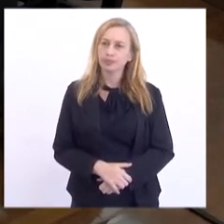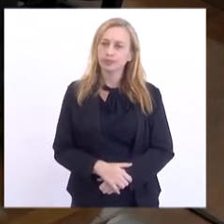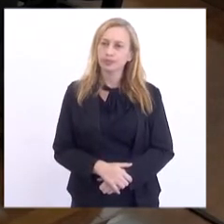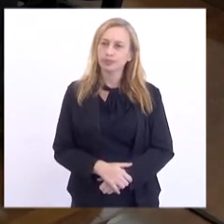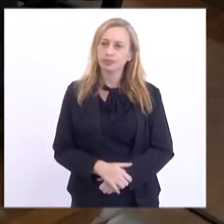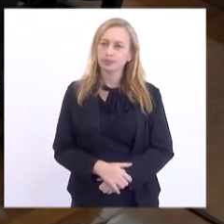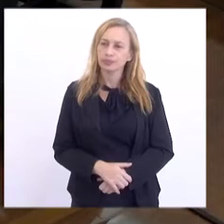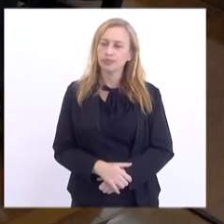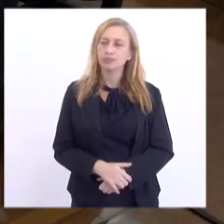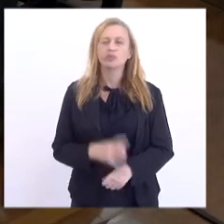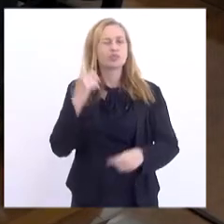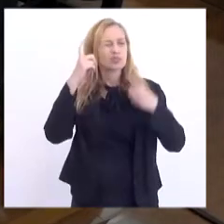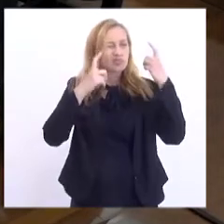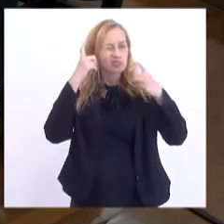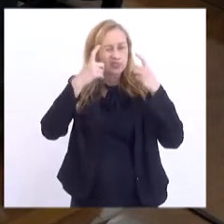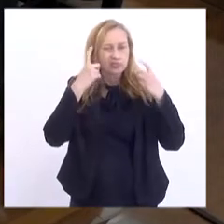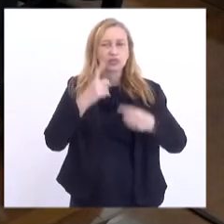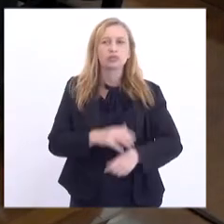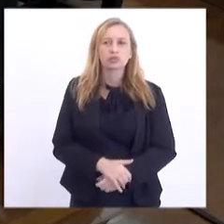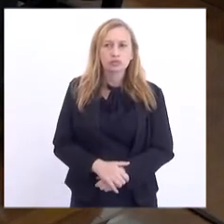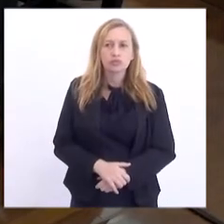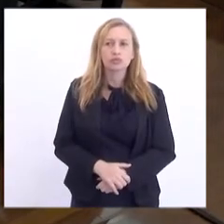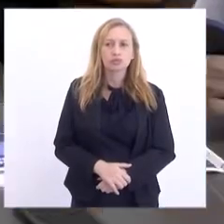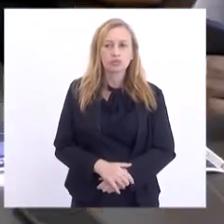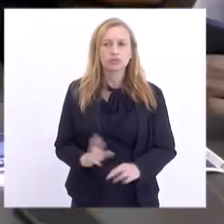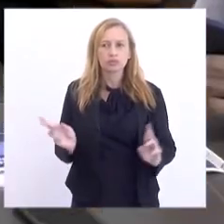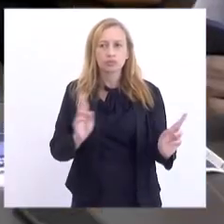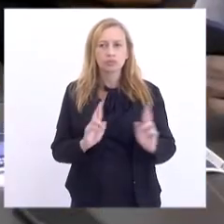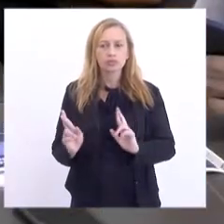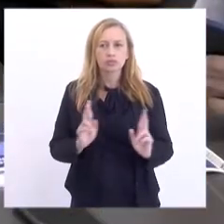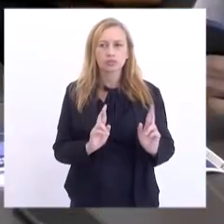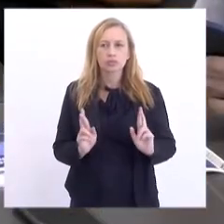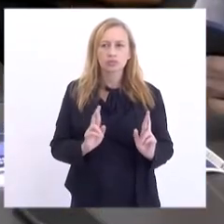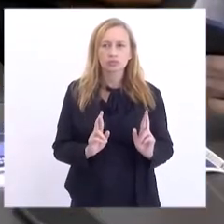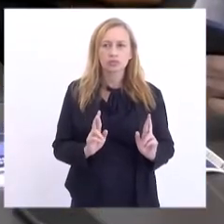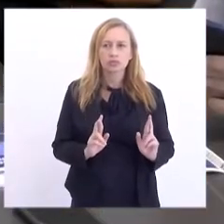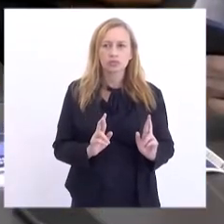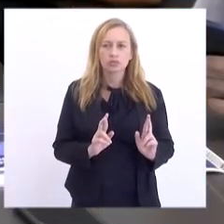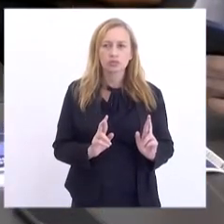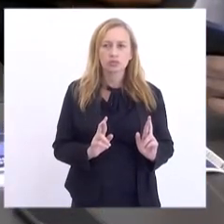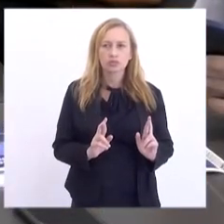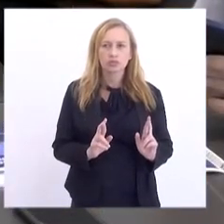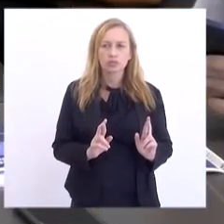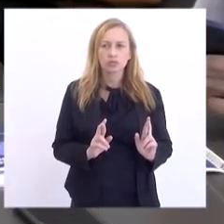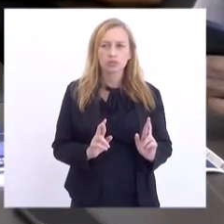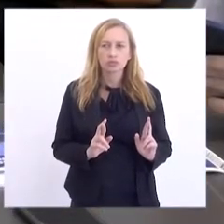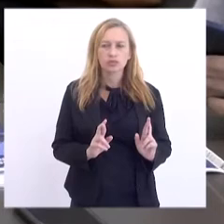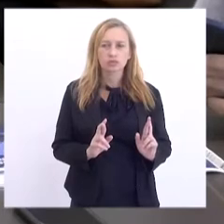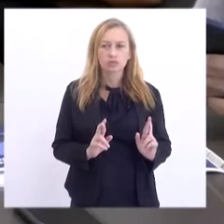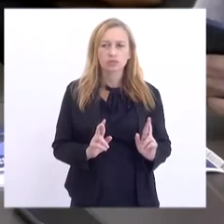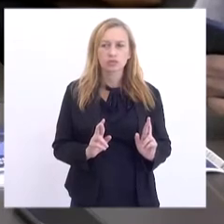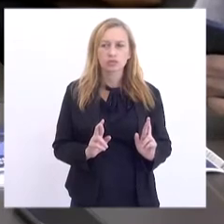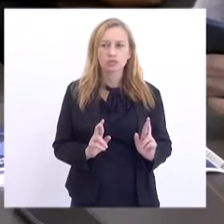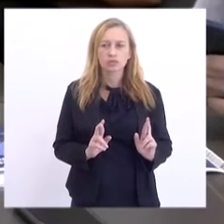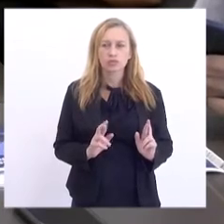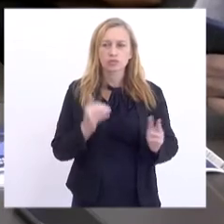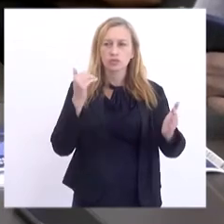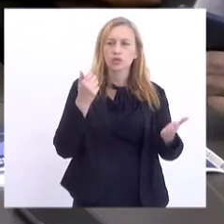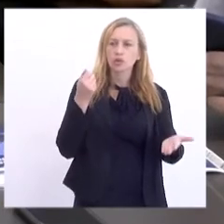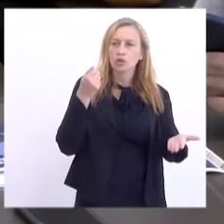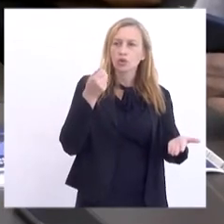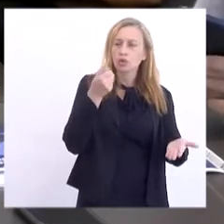Vick há uma preocupação em relação a suprir e vamos as carências existentes dentro a